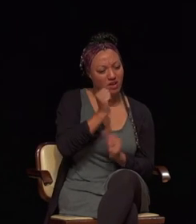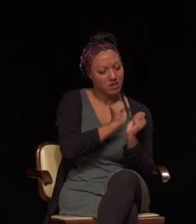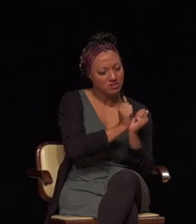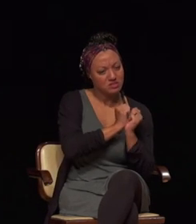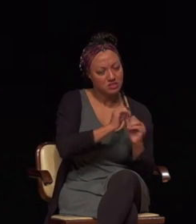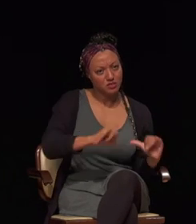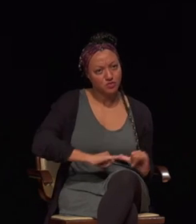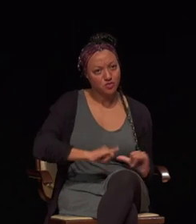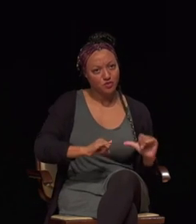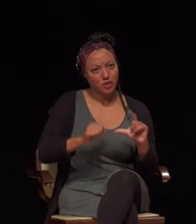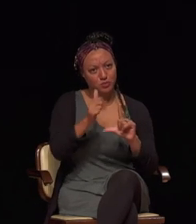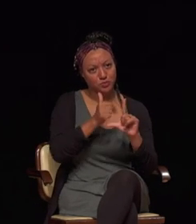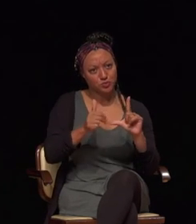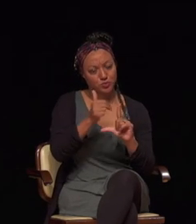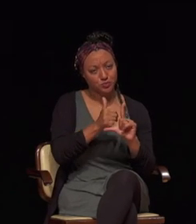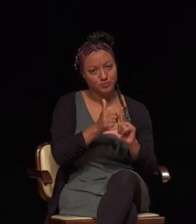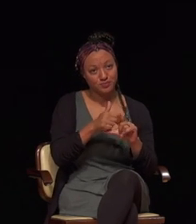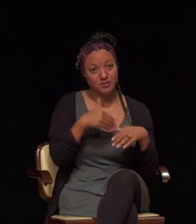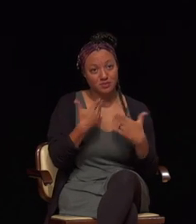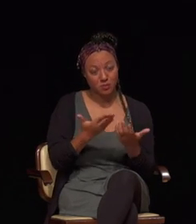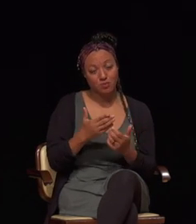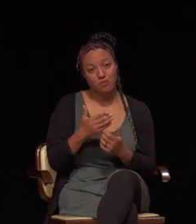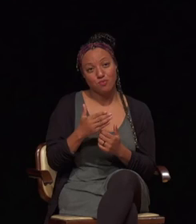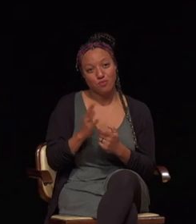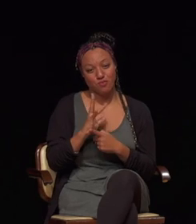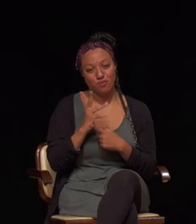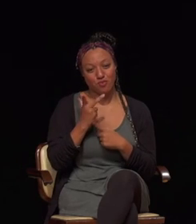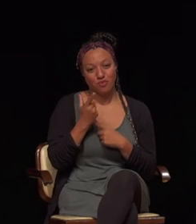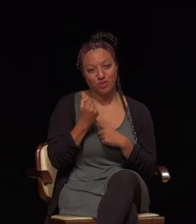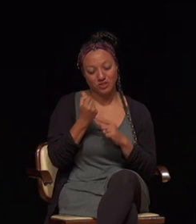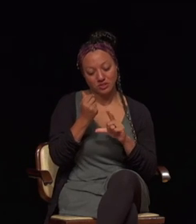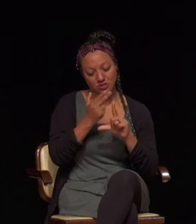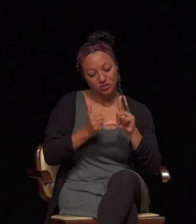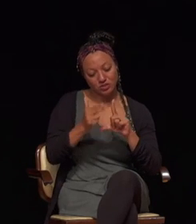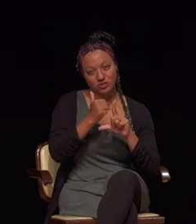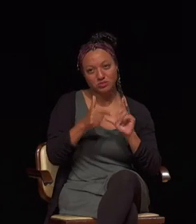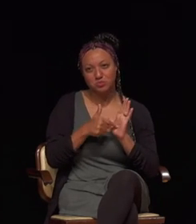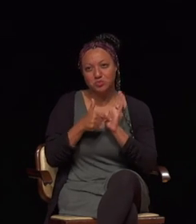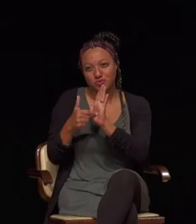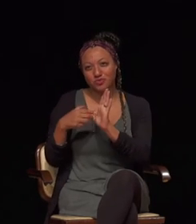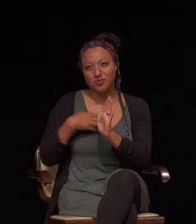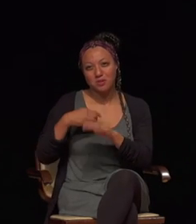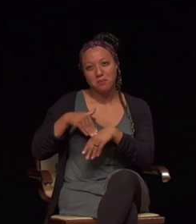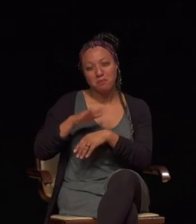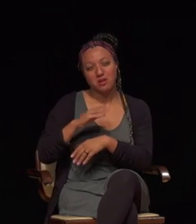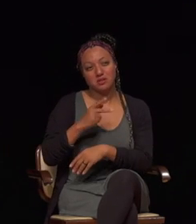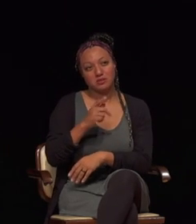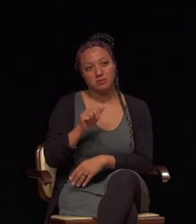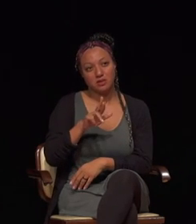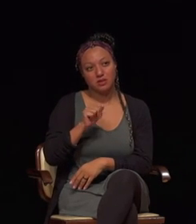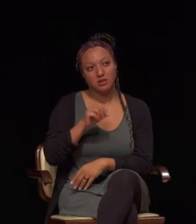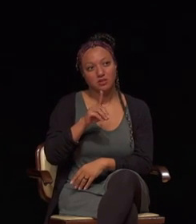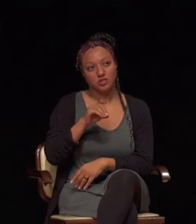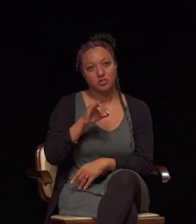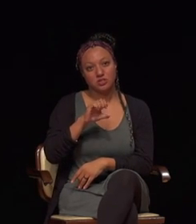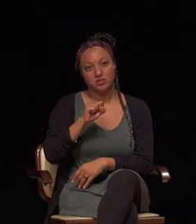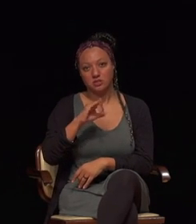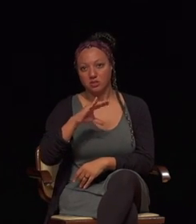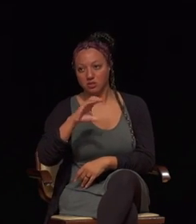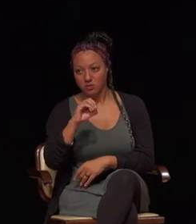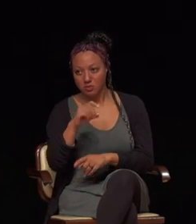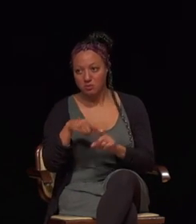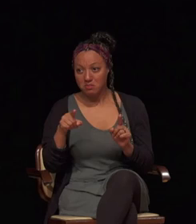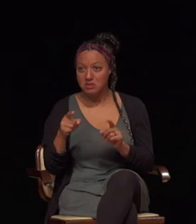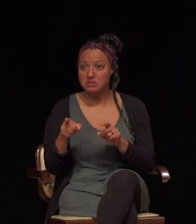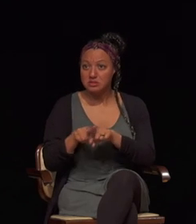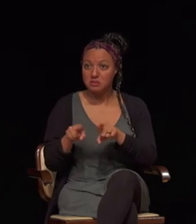escravizadas Então o que eles devolvem é um lado sim mais paradisíaco mas eles devolvem aquilo que